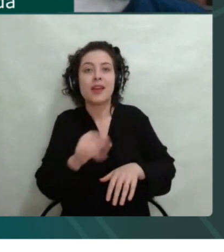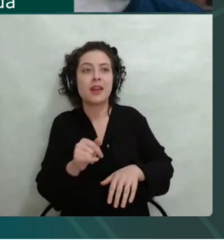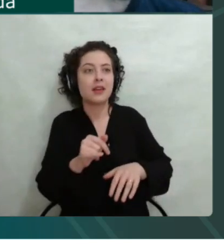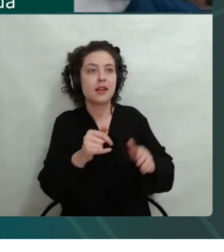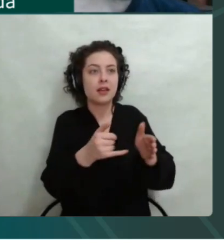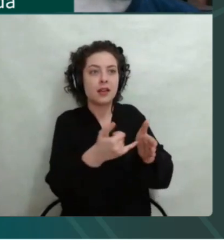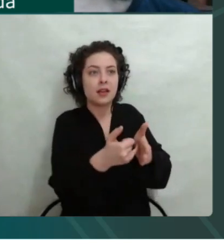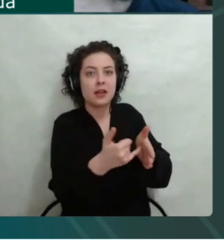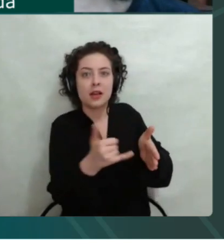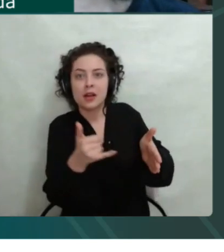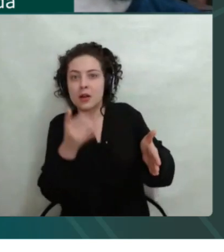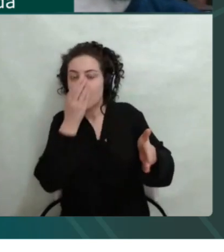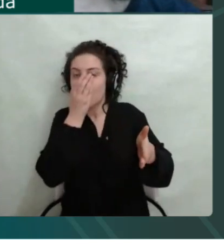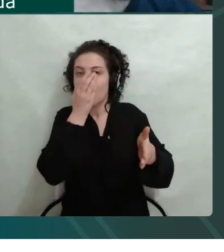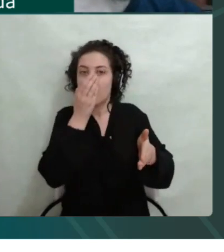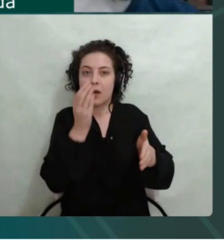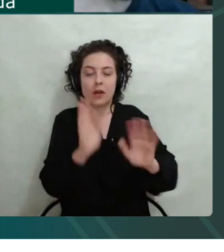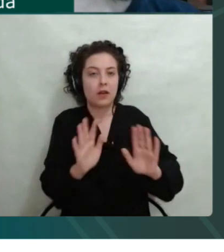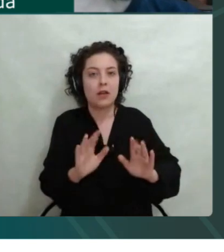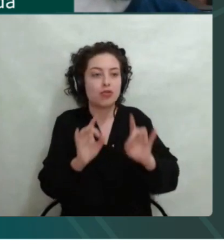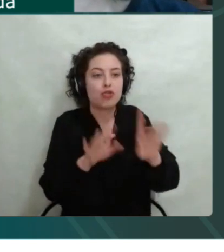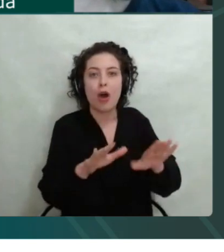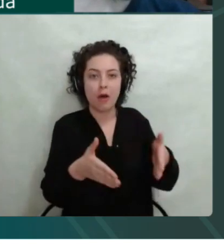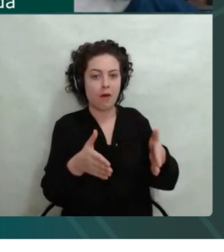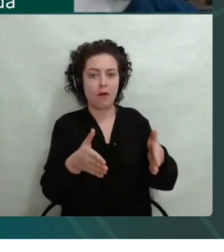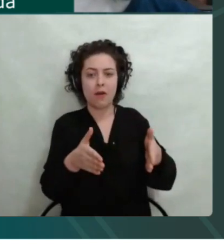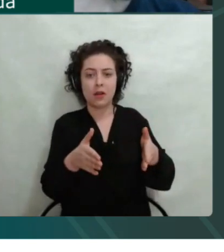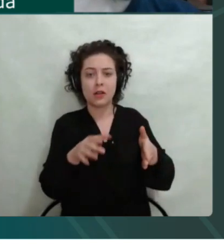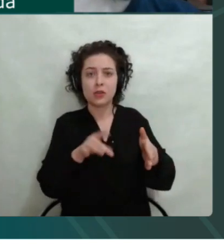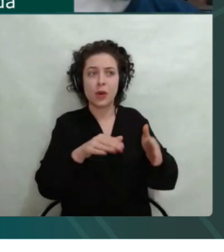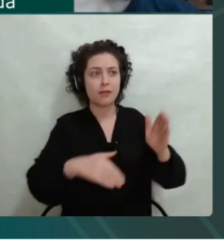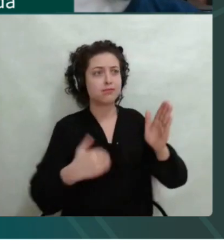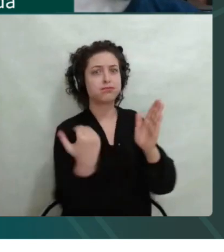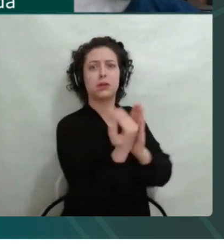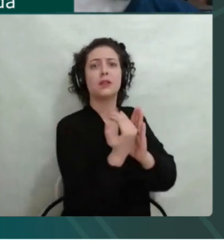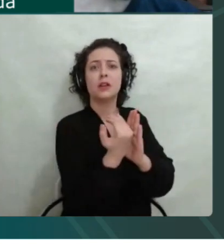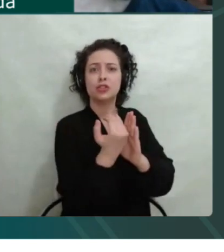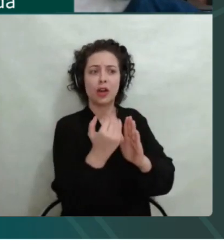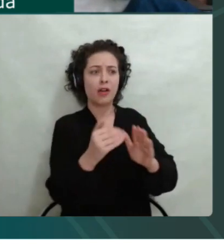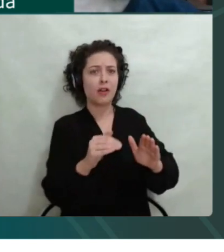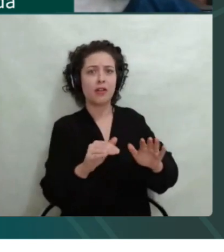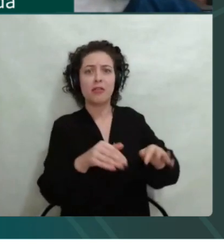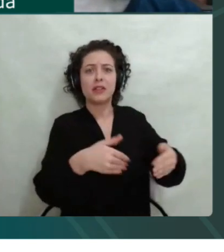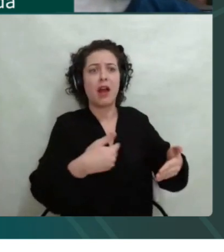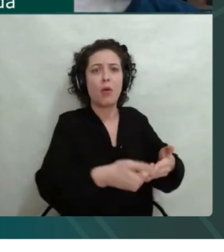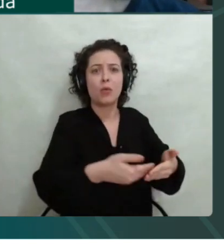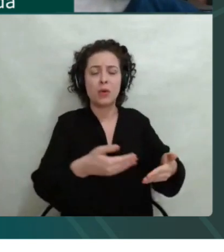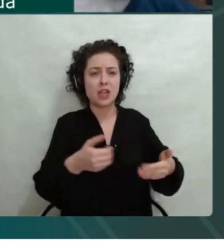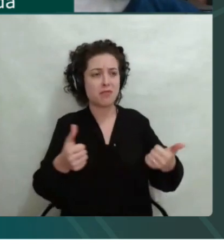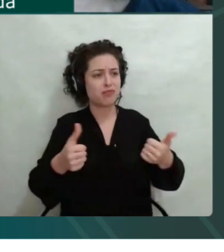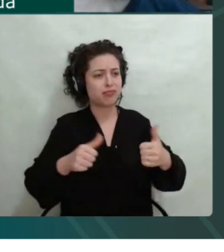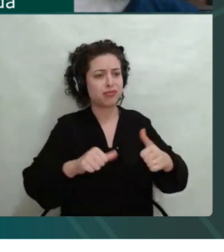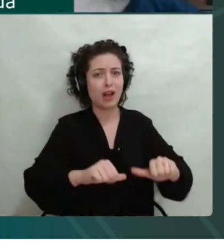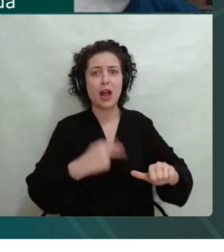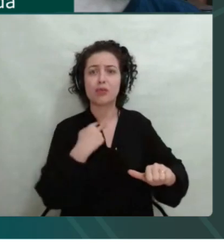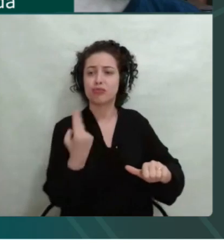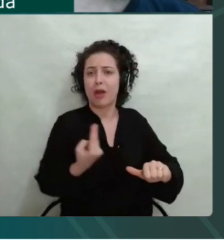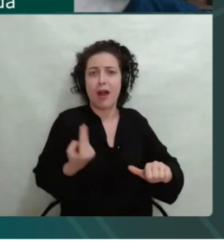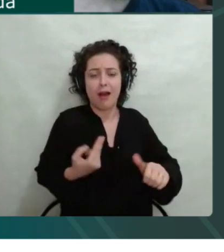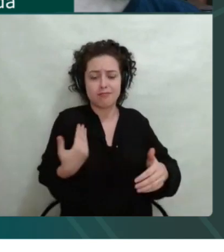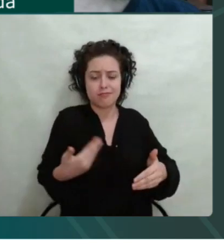certo? Isso é o momento final, quando as coisas já não deram certo, e para